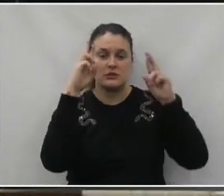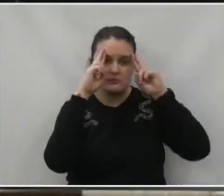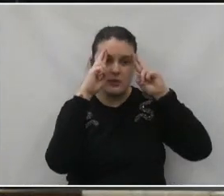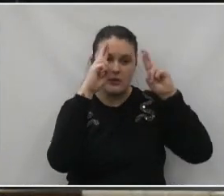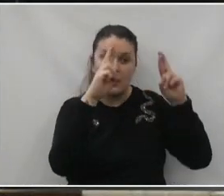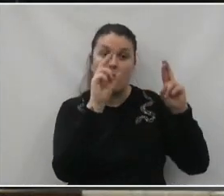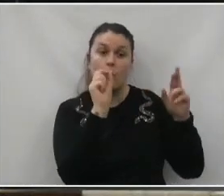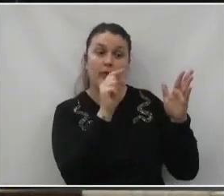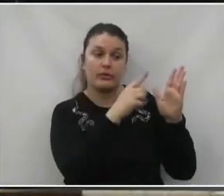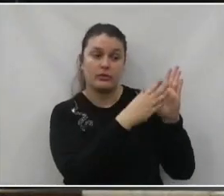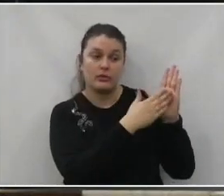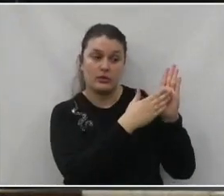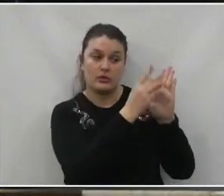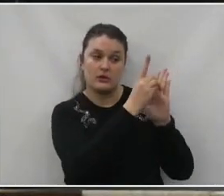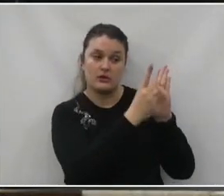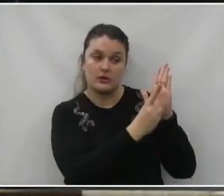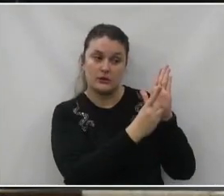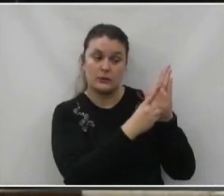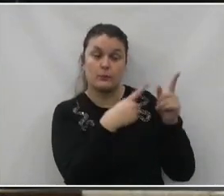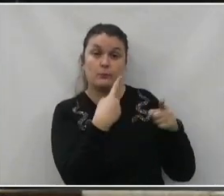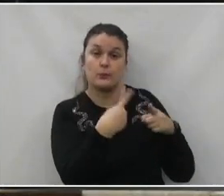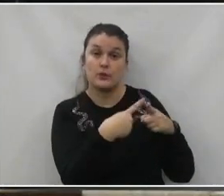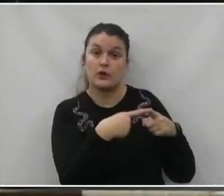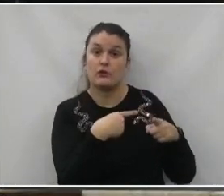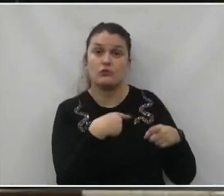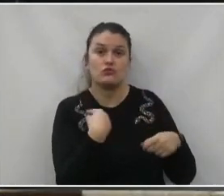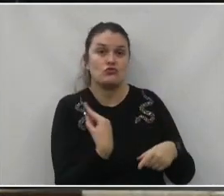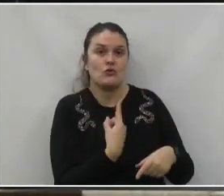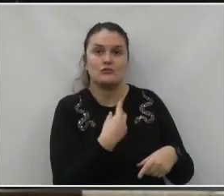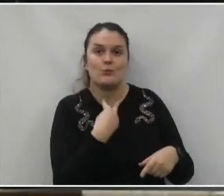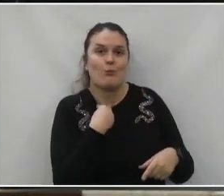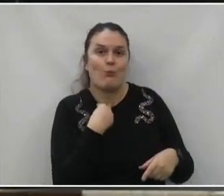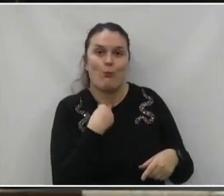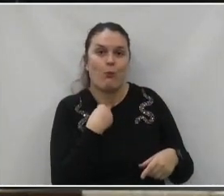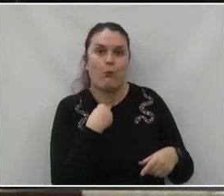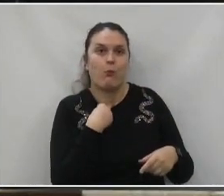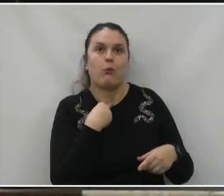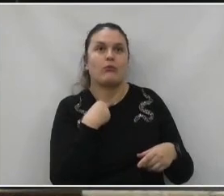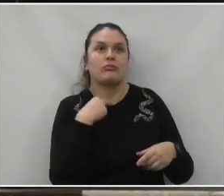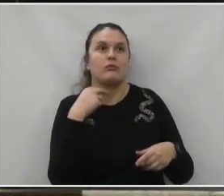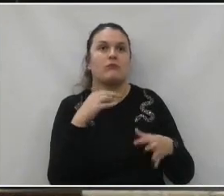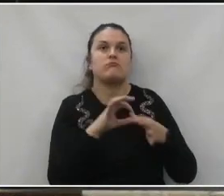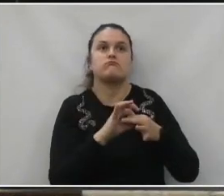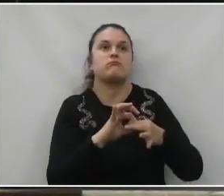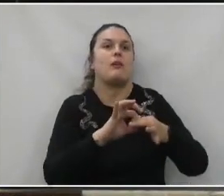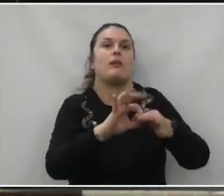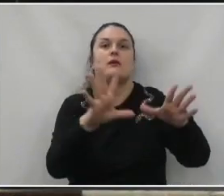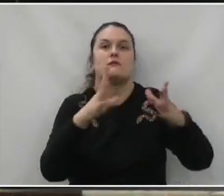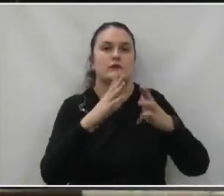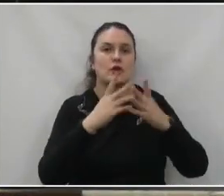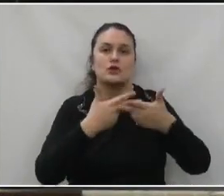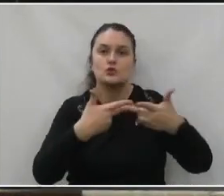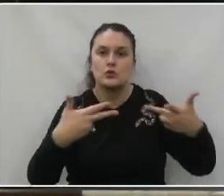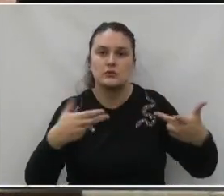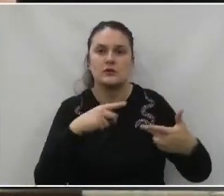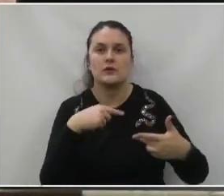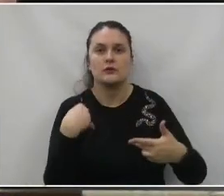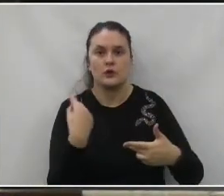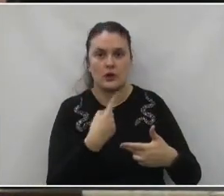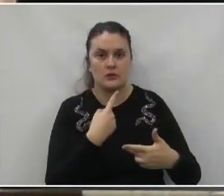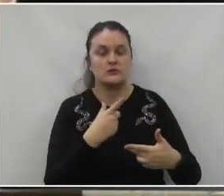que está no decreto, porque a gente não pode deixar que perca o controle da situação. Nós estamos indo por um